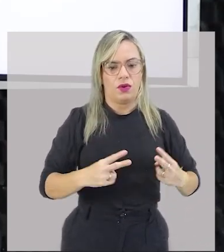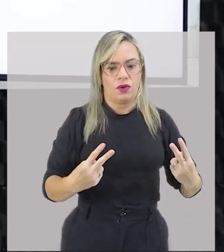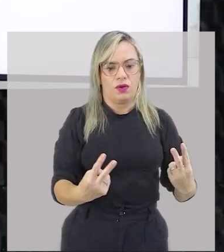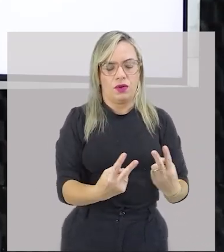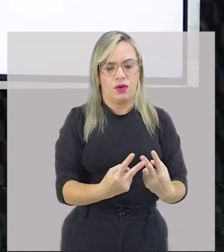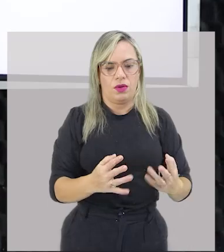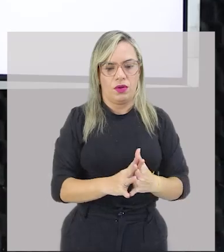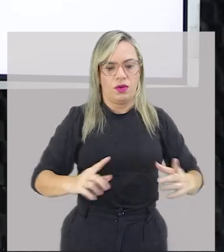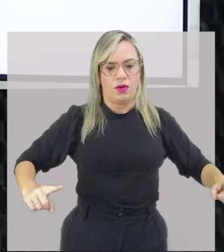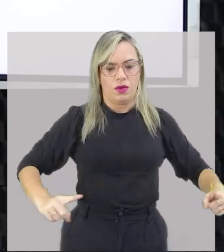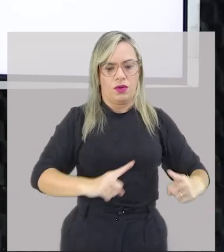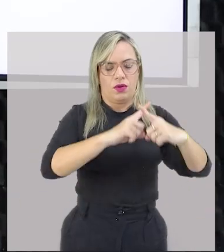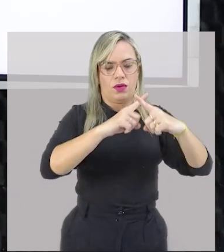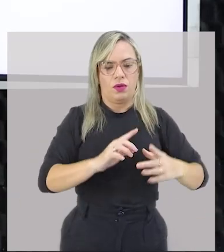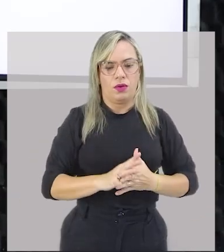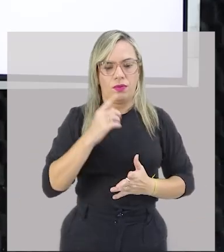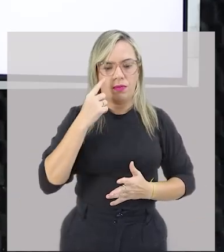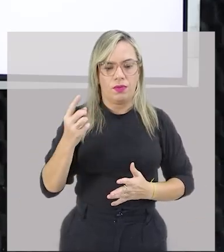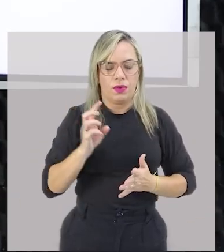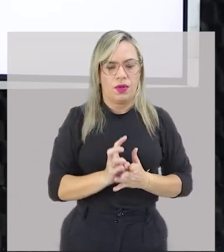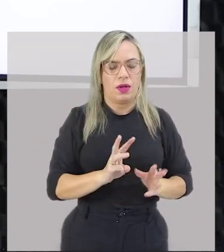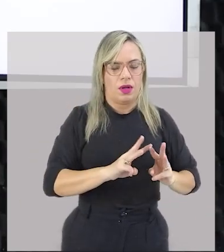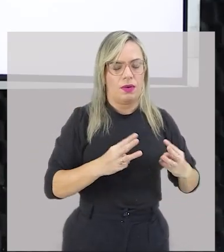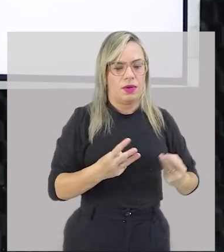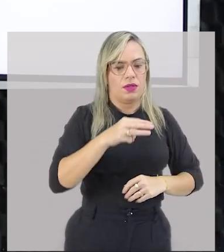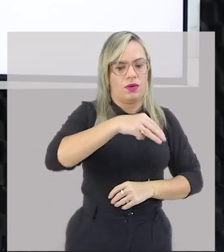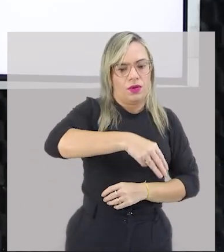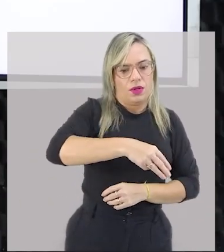massa vai ser a densidade vezes o volume.